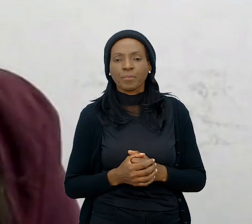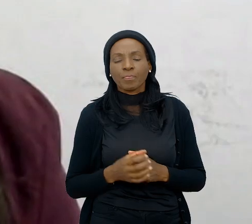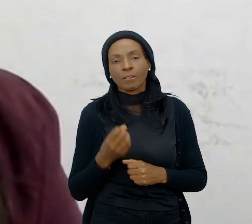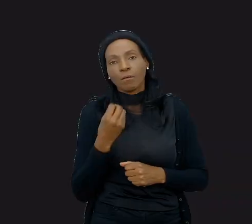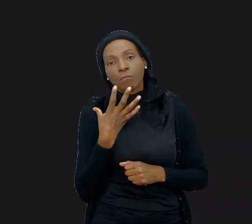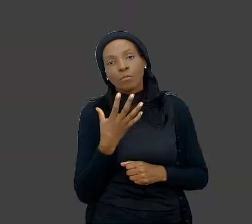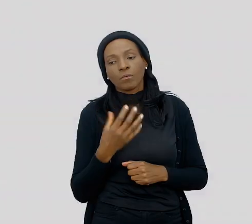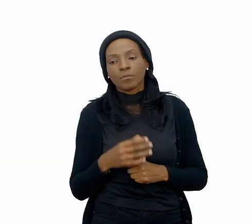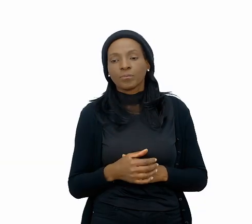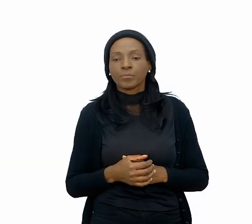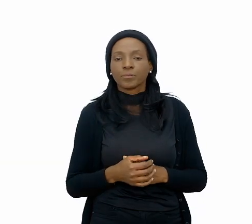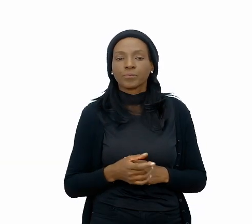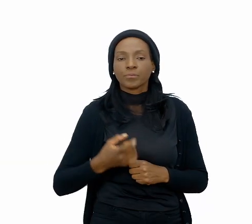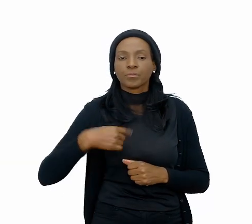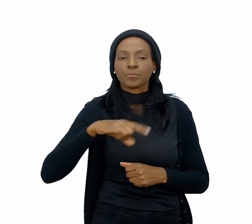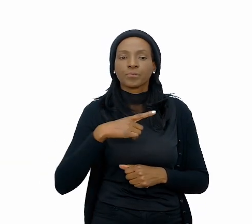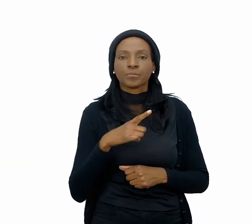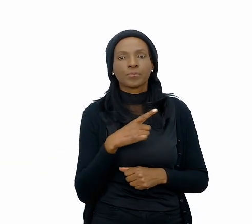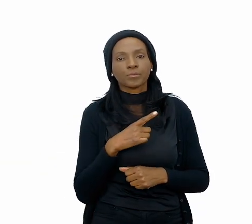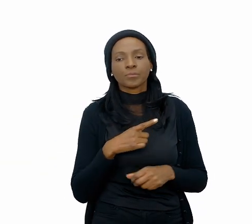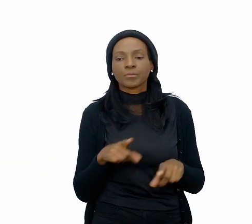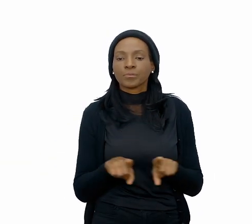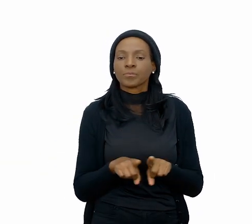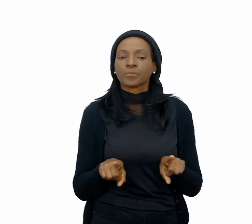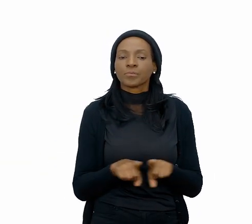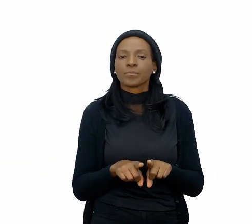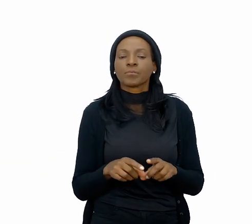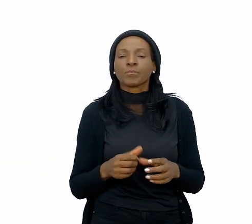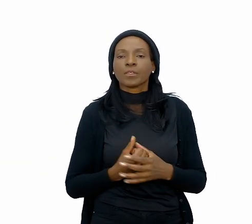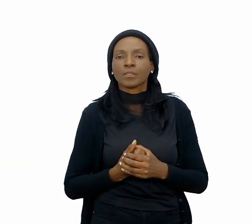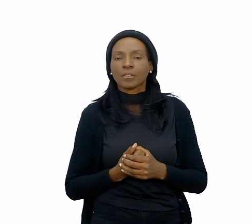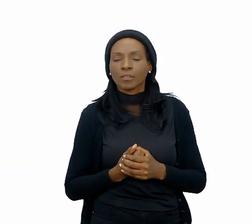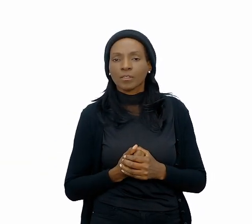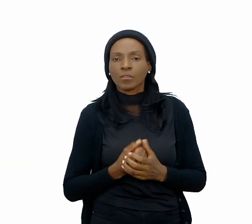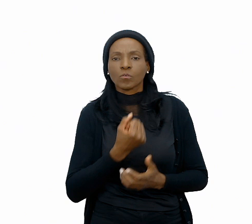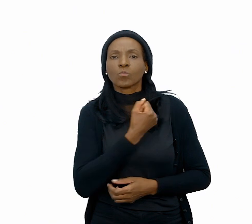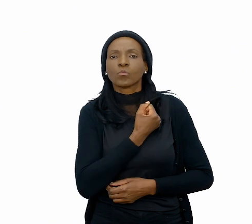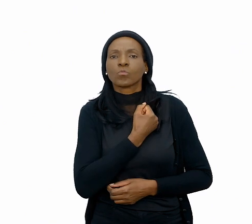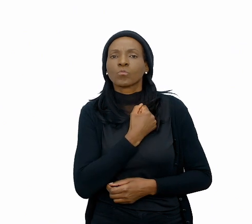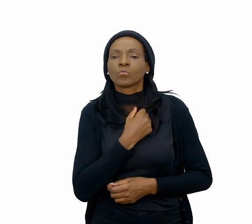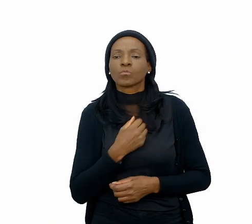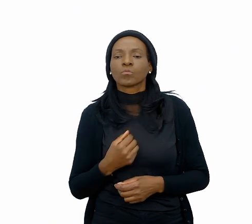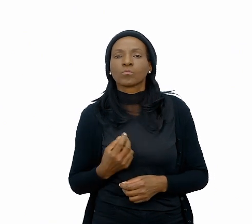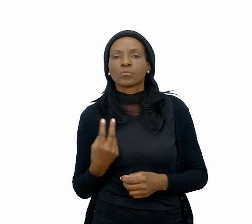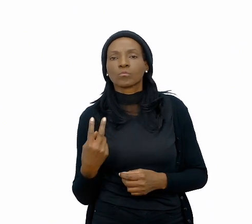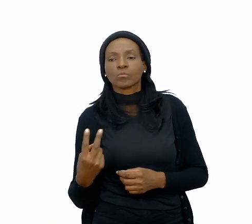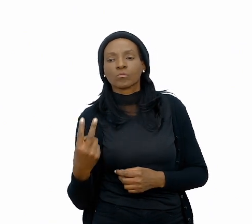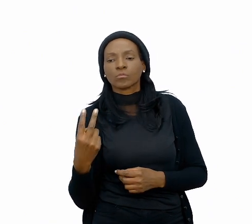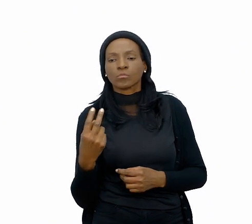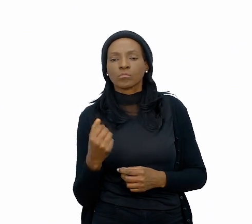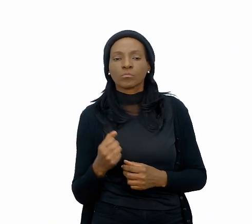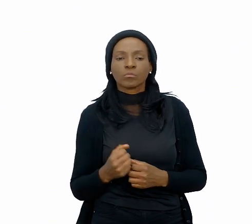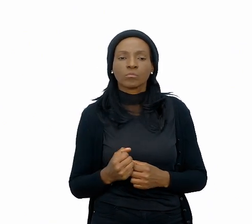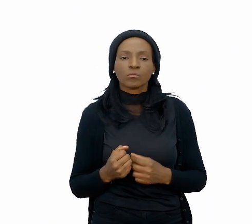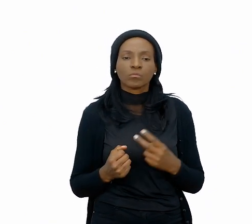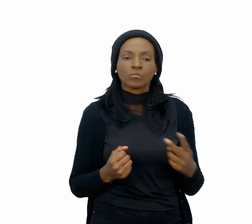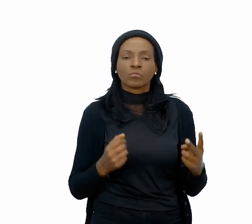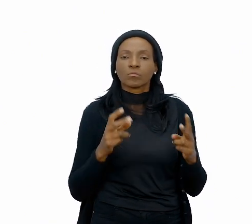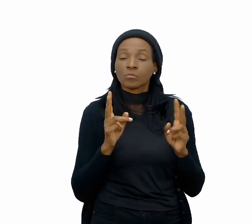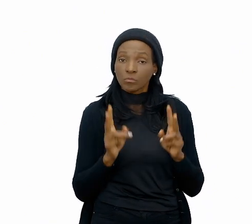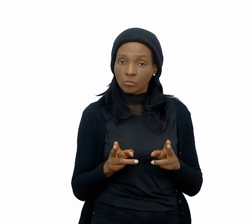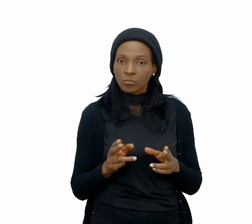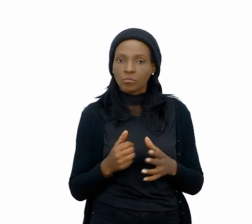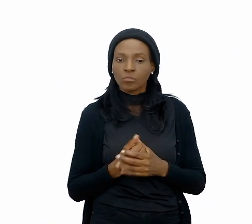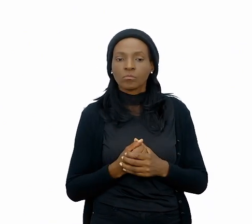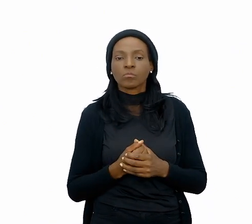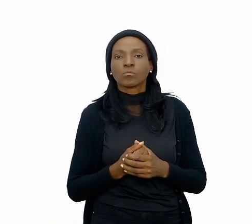Bom, aí a gente tem também os números compostos de algarismos iguais,